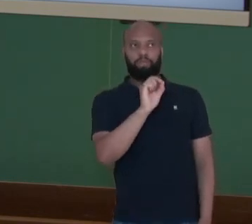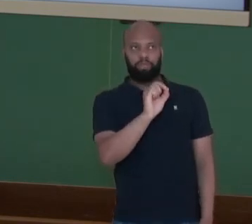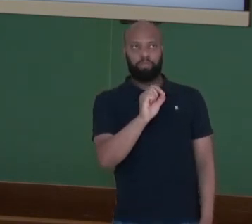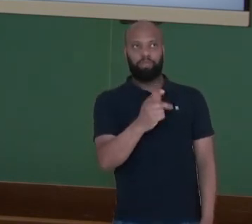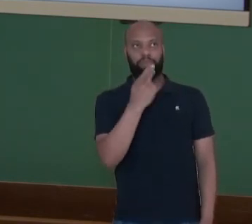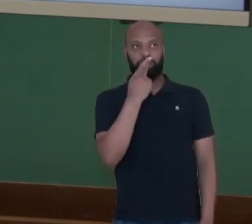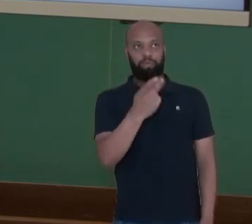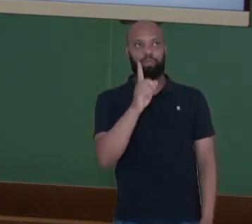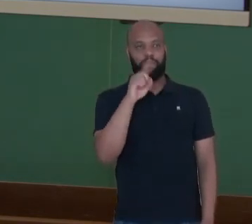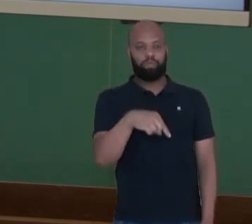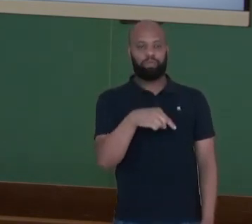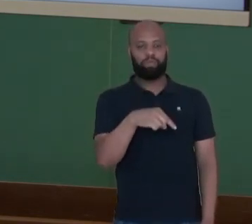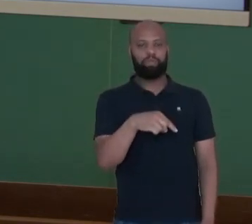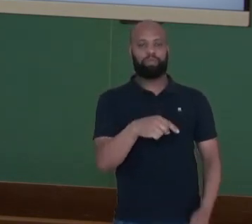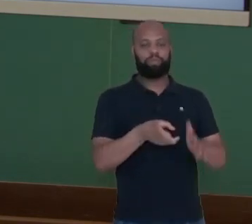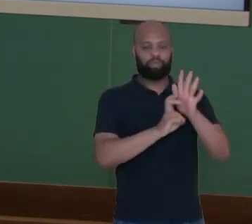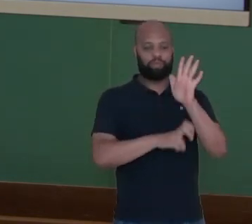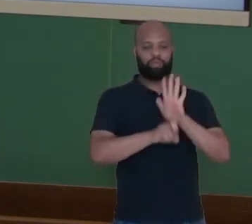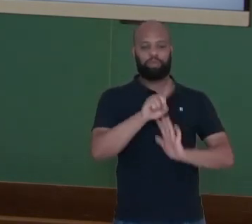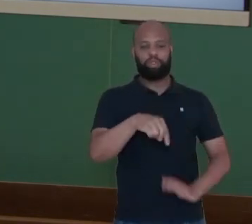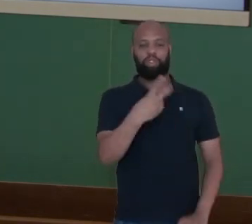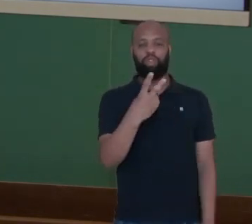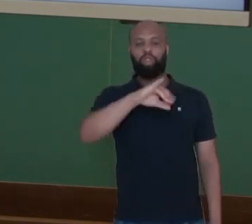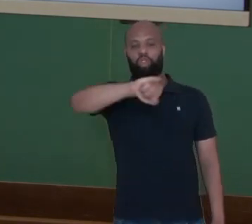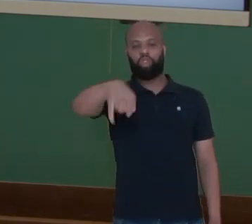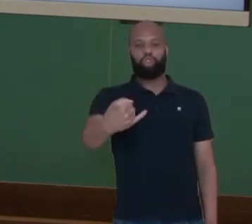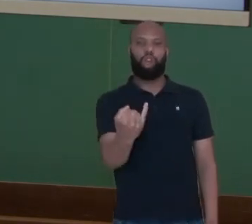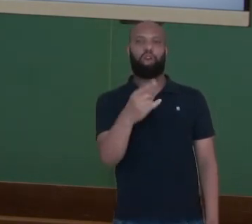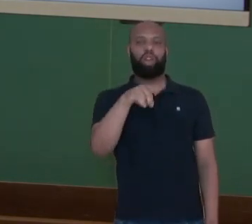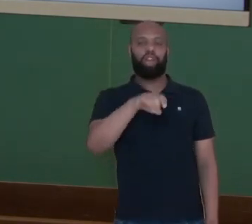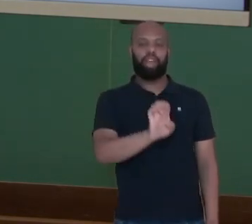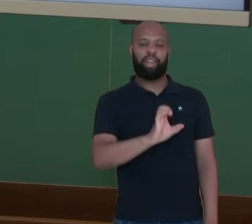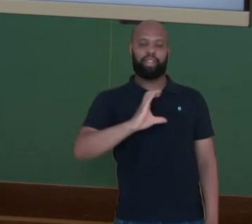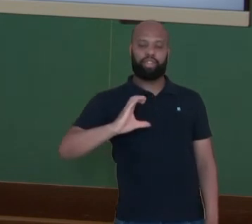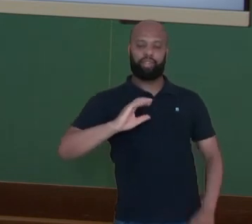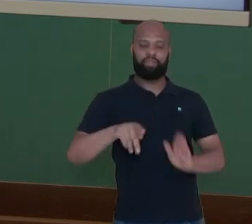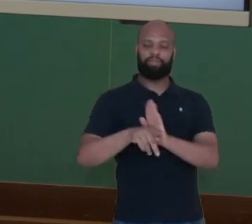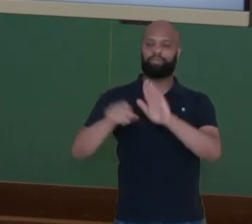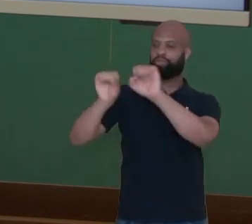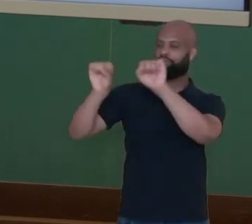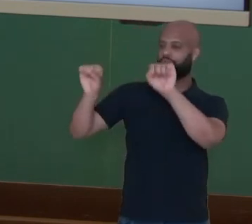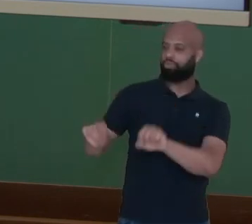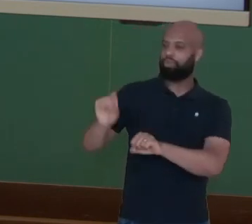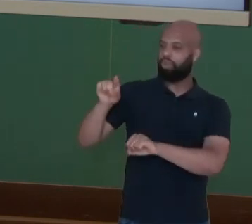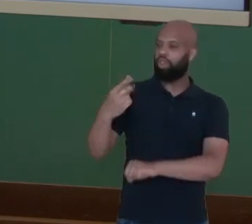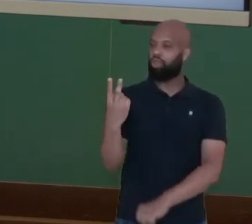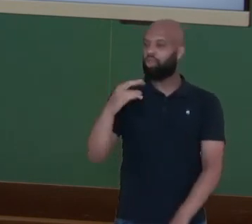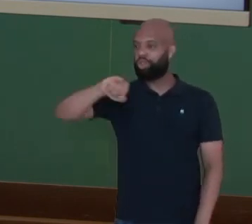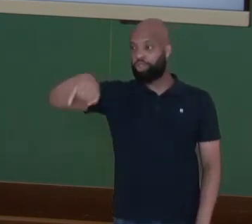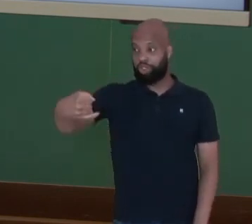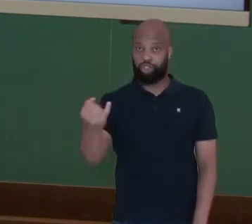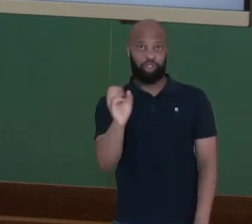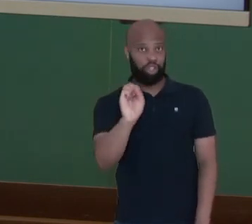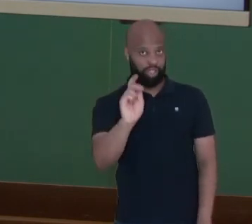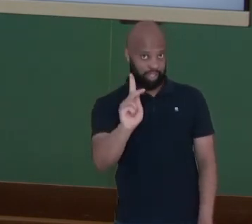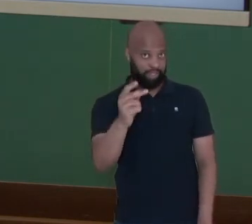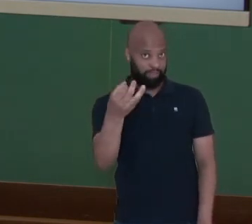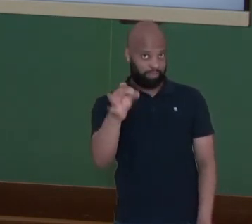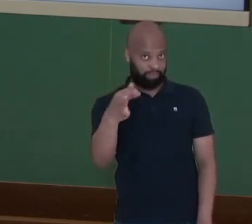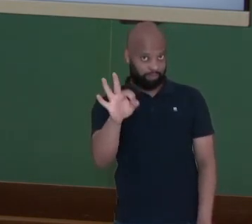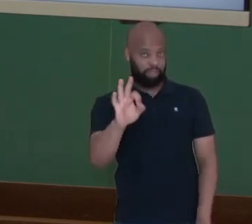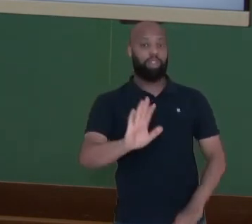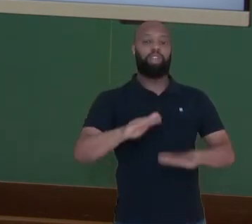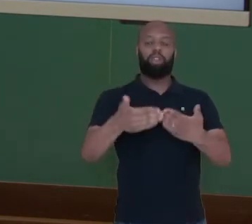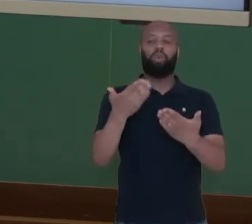falou para mim, que a energia vale 2 joules, a energia cinética do sistema vale 2 joules, certo?